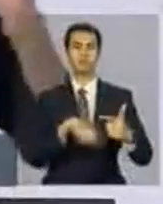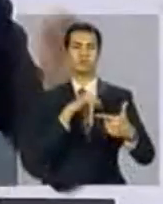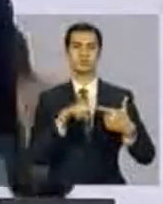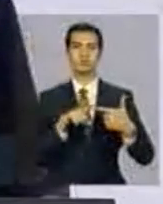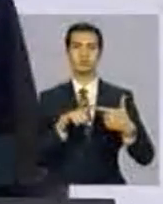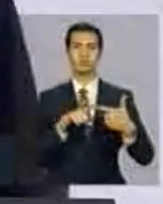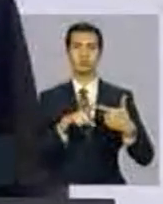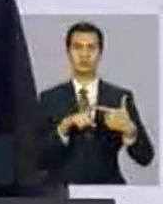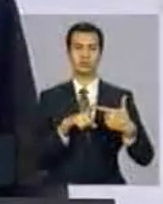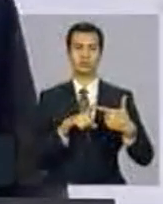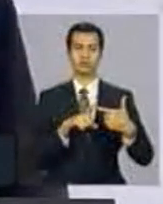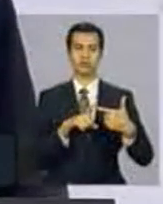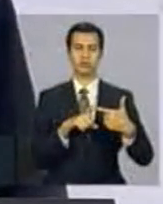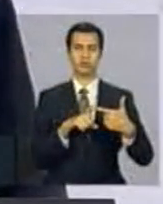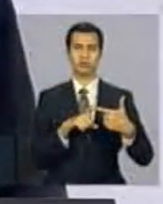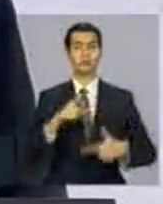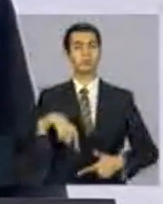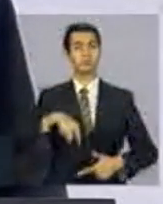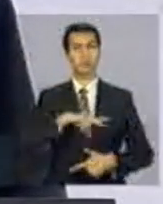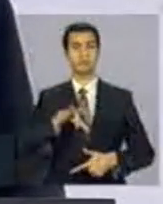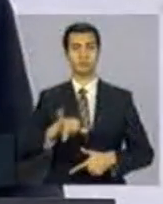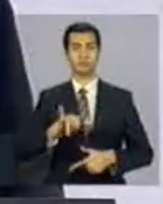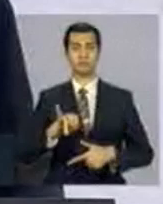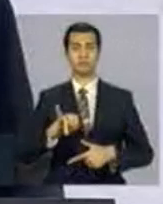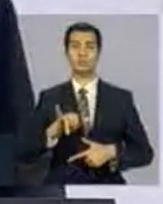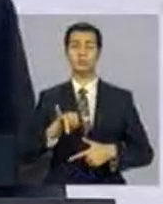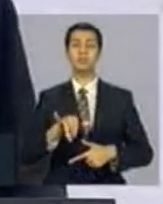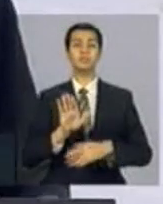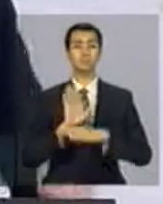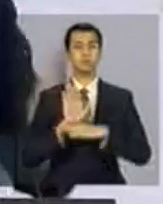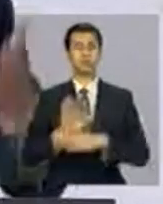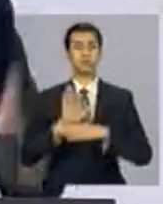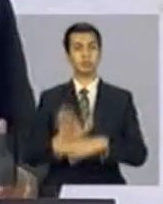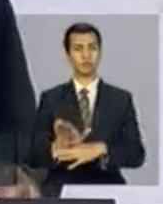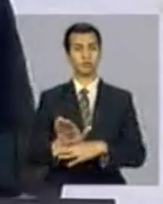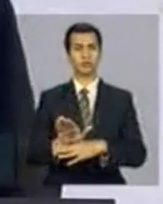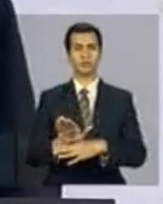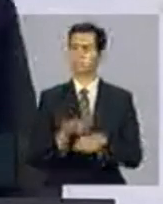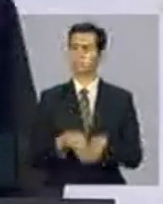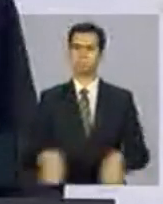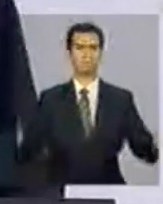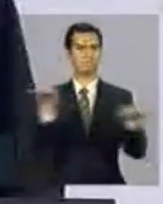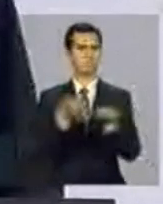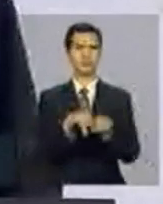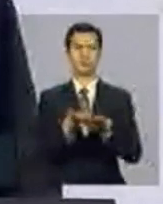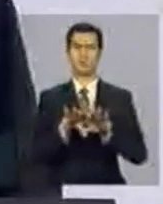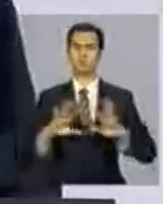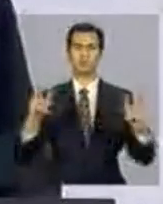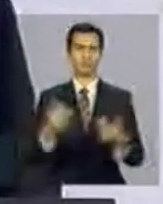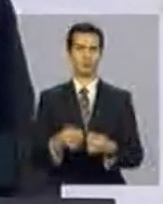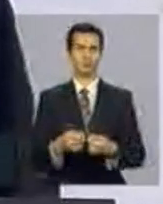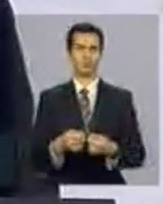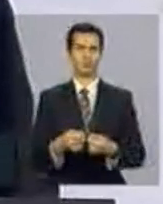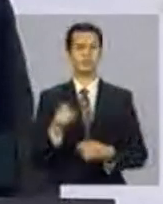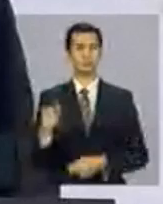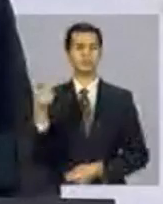atingem o mérito, nós vamos dar as mesmas oportunidades no sentido de assegurar o